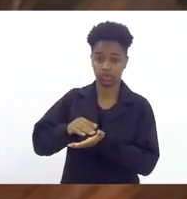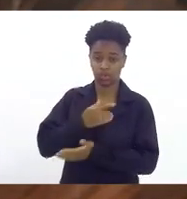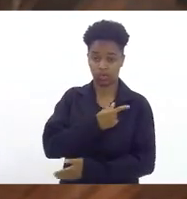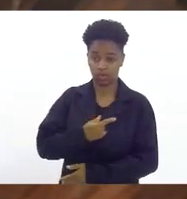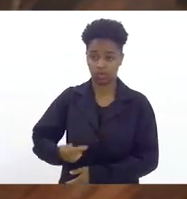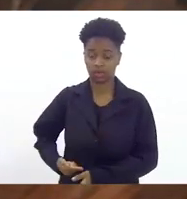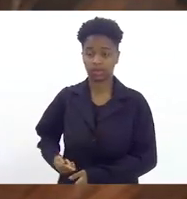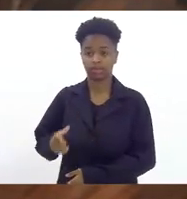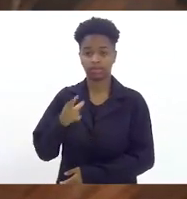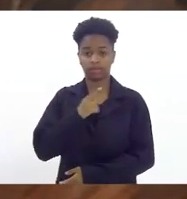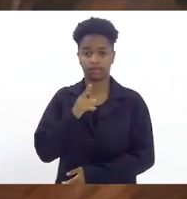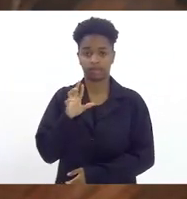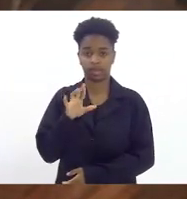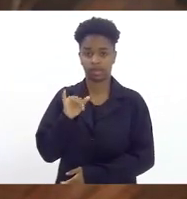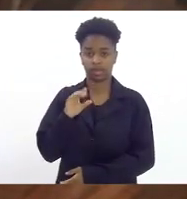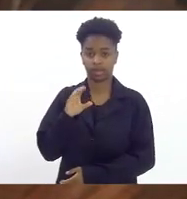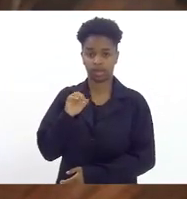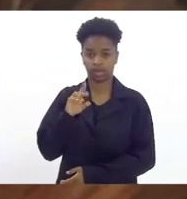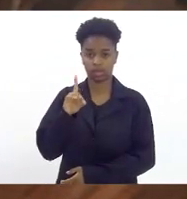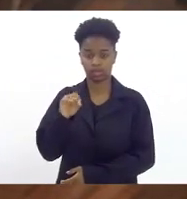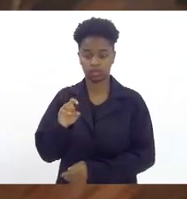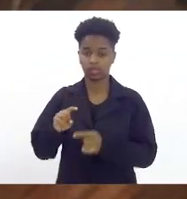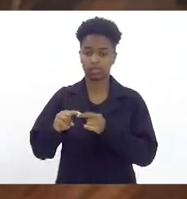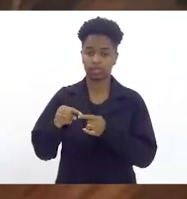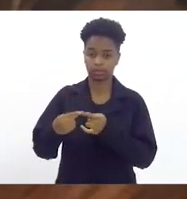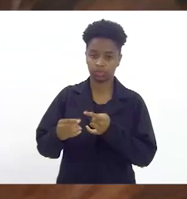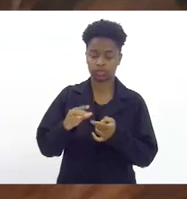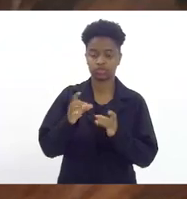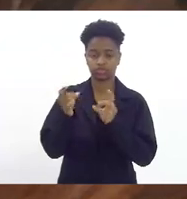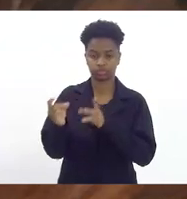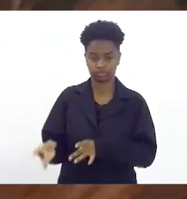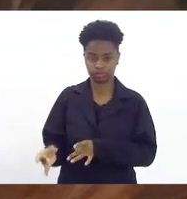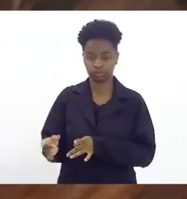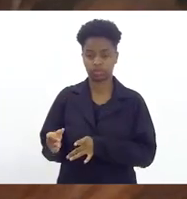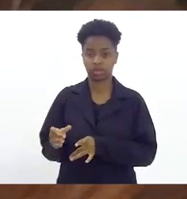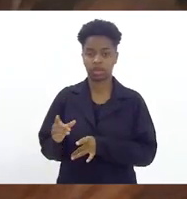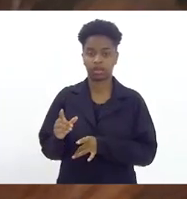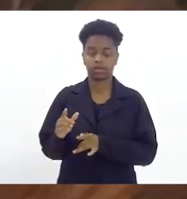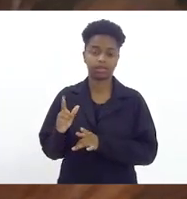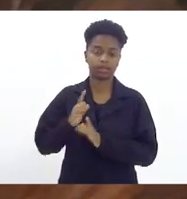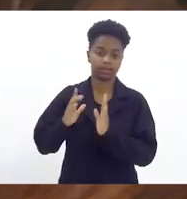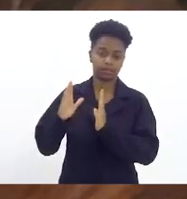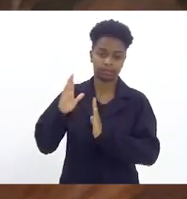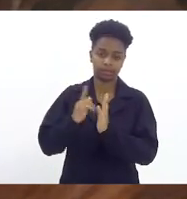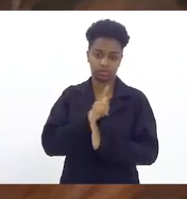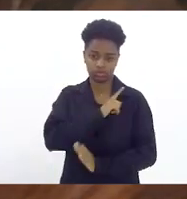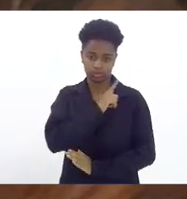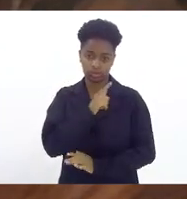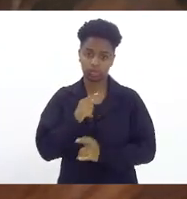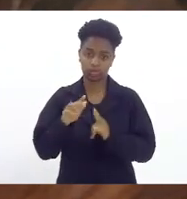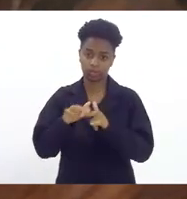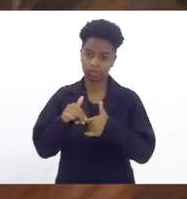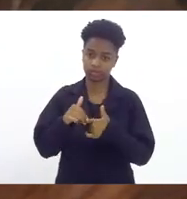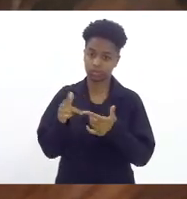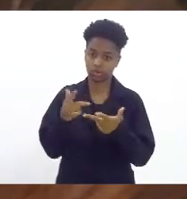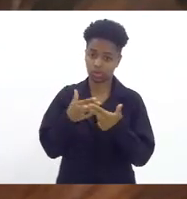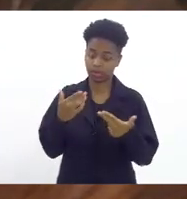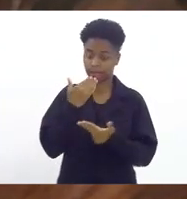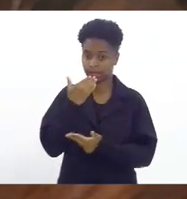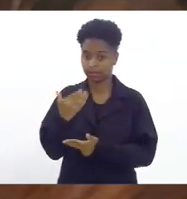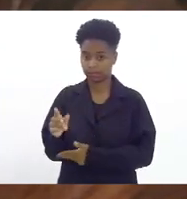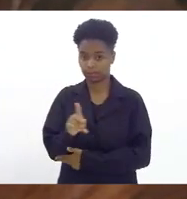velhos que caiu Depois de alguns meses na gestão por conta de escândalos pois o que ele pedia para professores